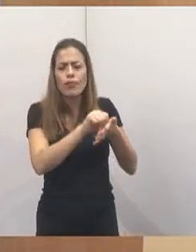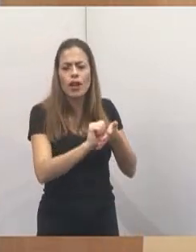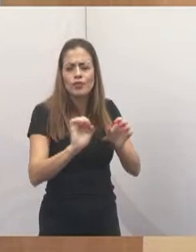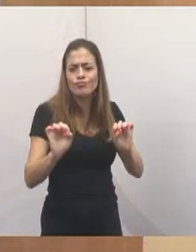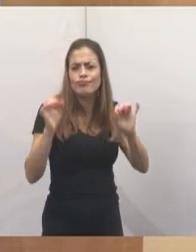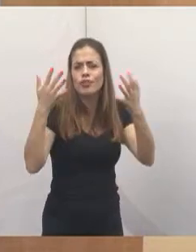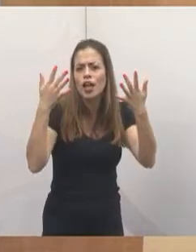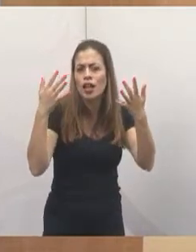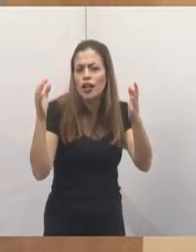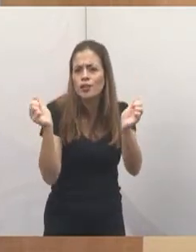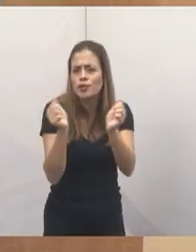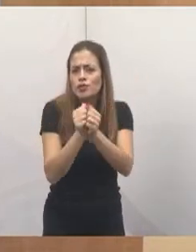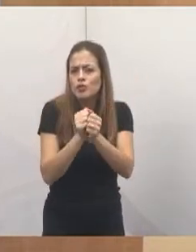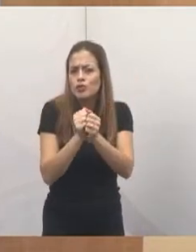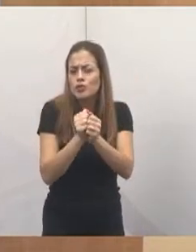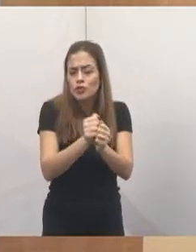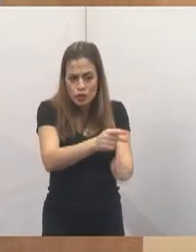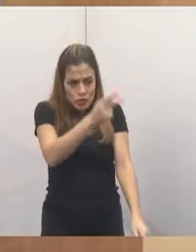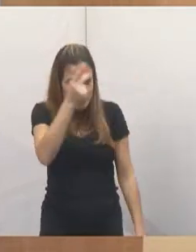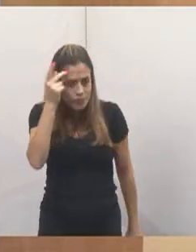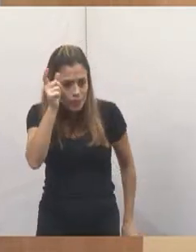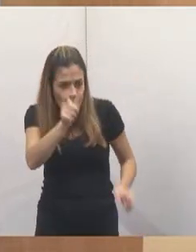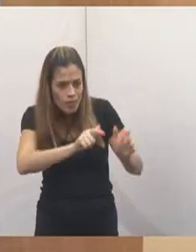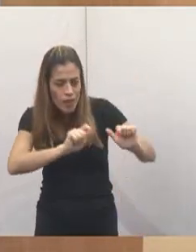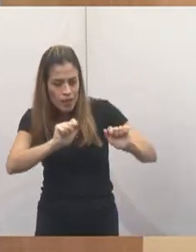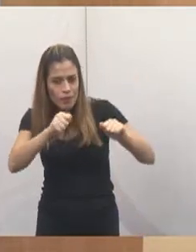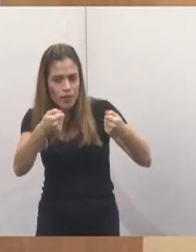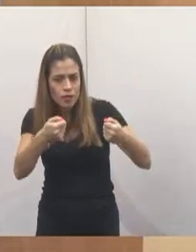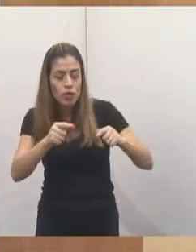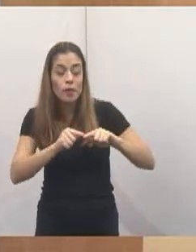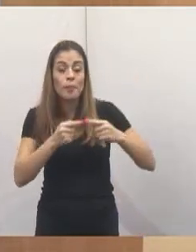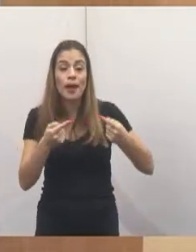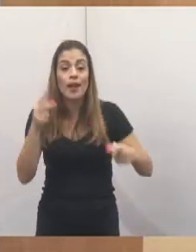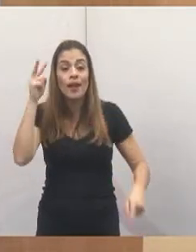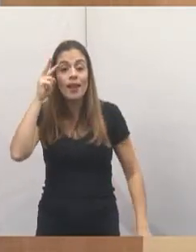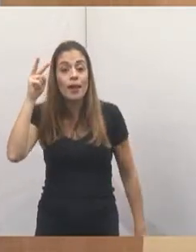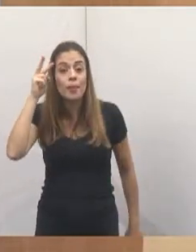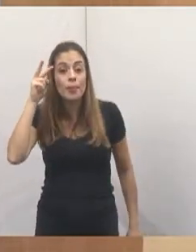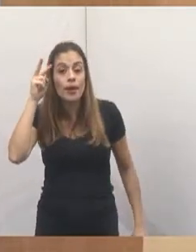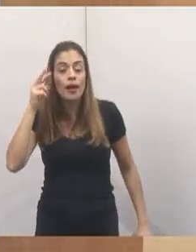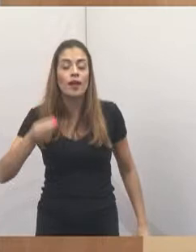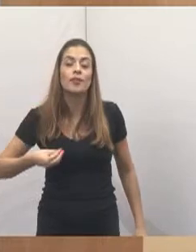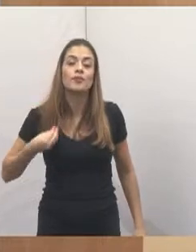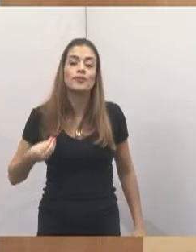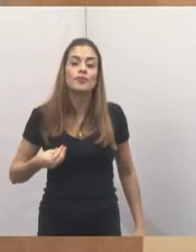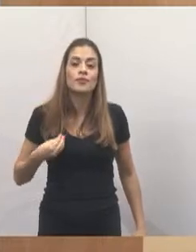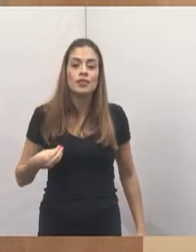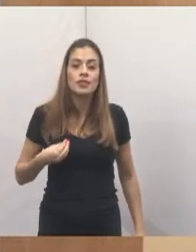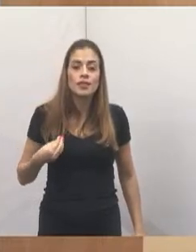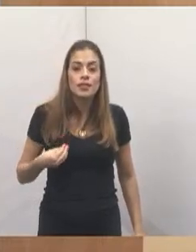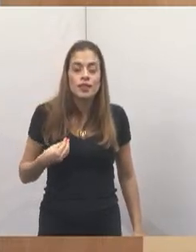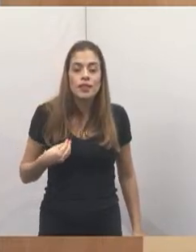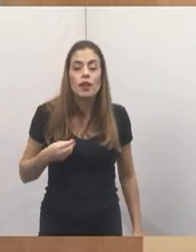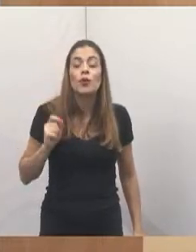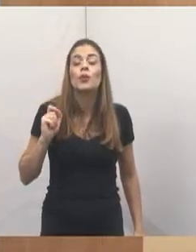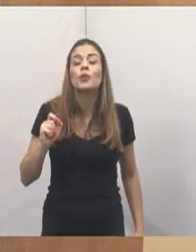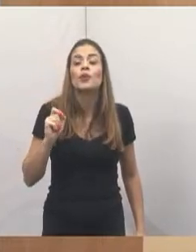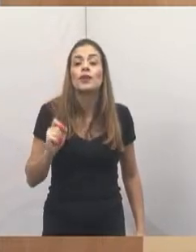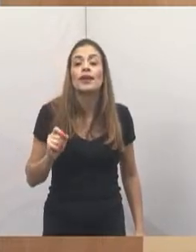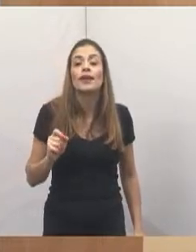clientes, mas o que nós vamos lembrar e levar para o resto das nossas vidas são as vidas e os